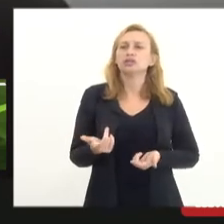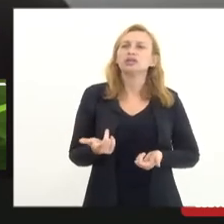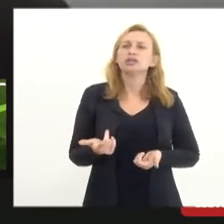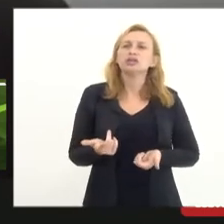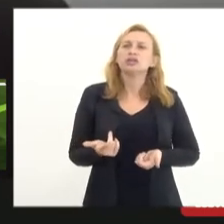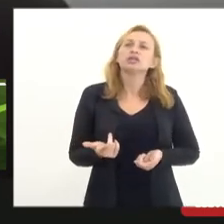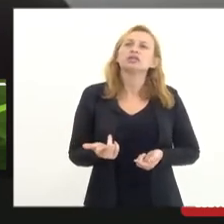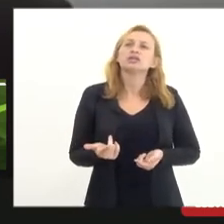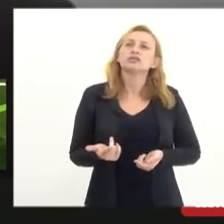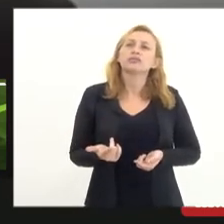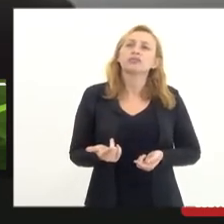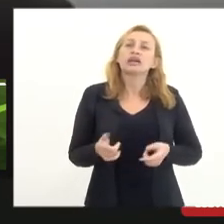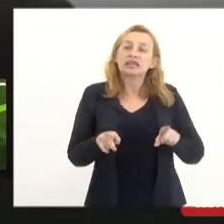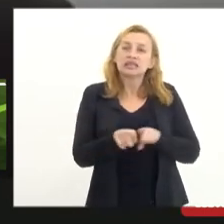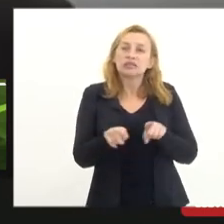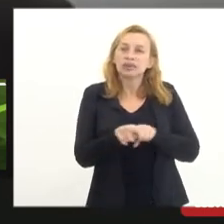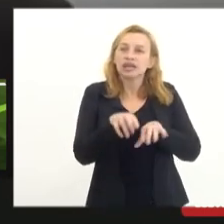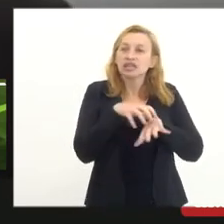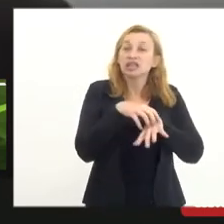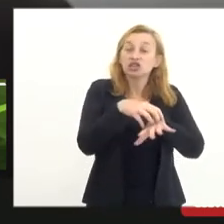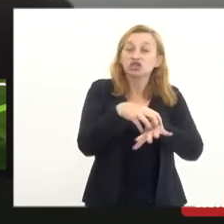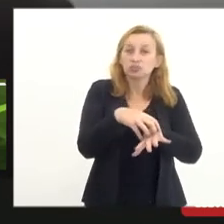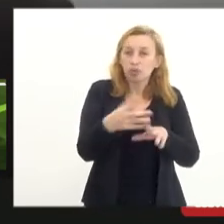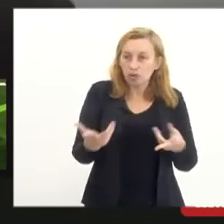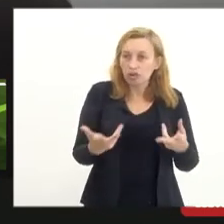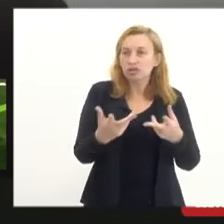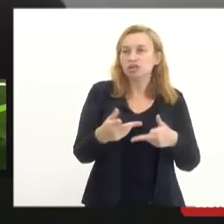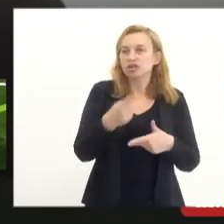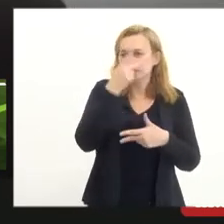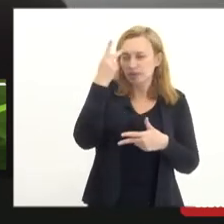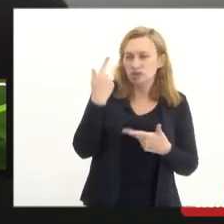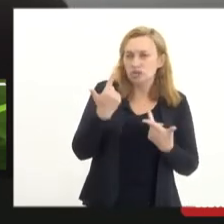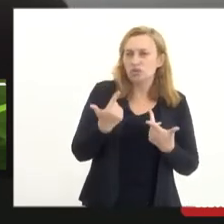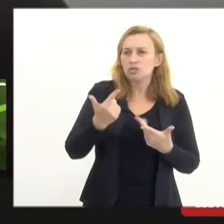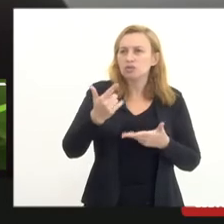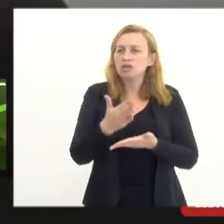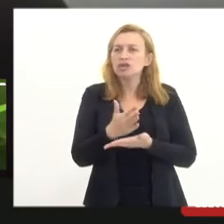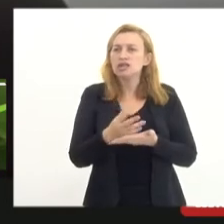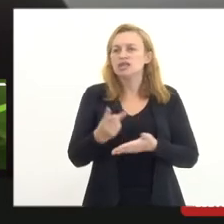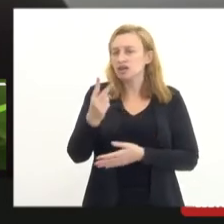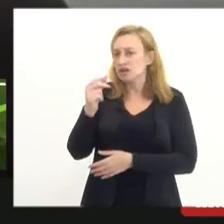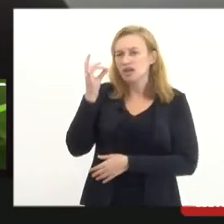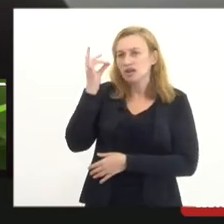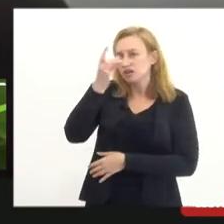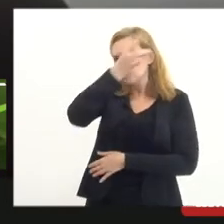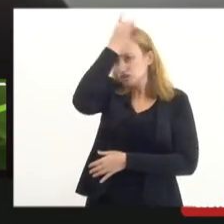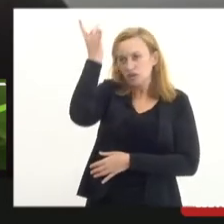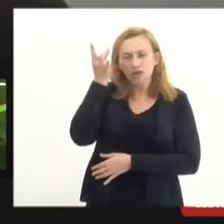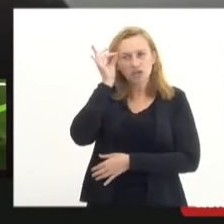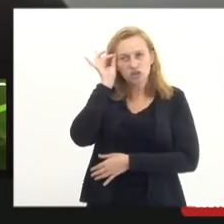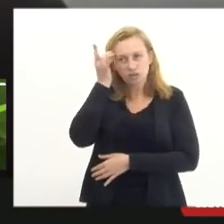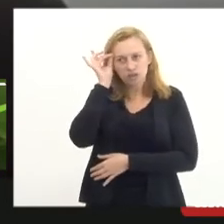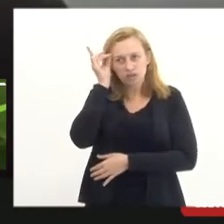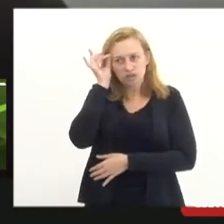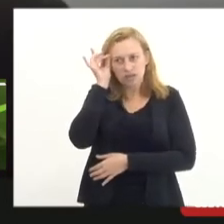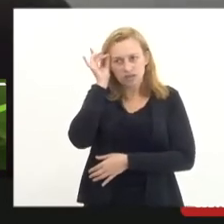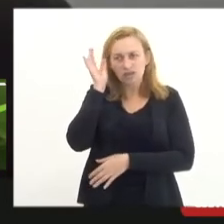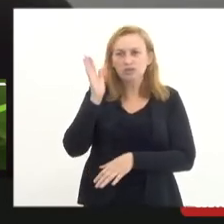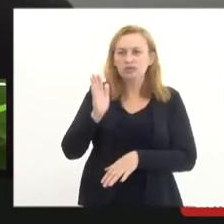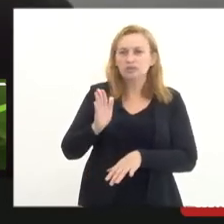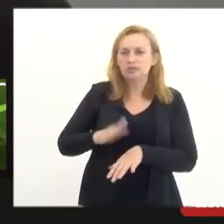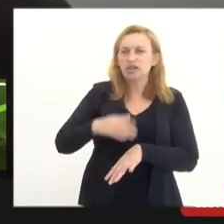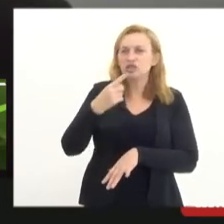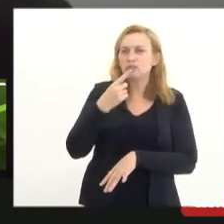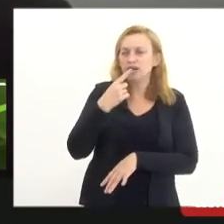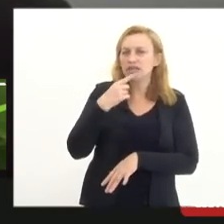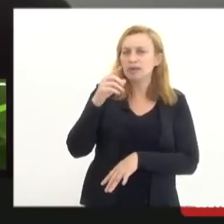também transporte de pessoal. Parte saindo do Espírito Santo, principalmente para os ativos mais ao norte da Bacia de Campos,